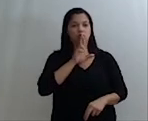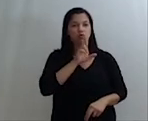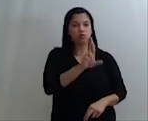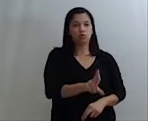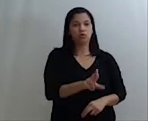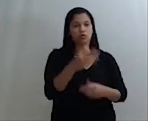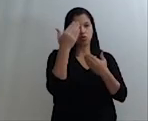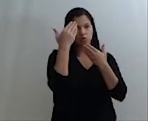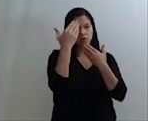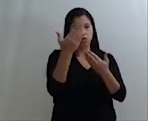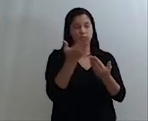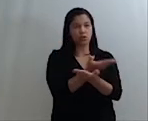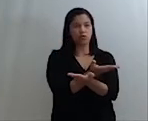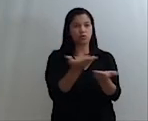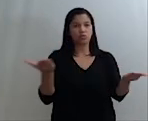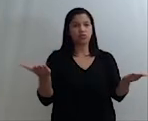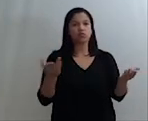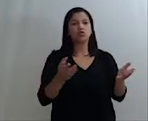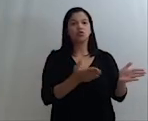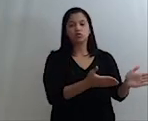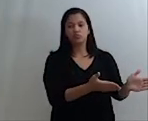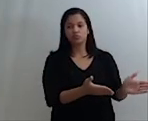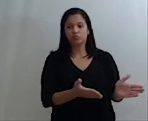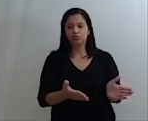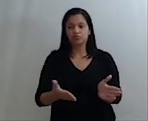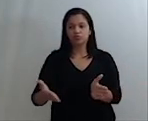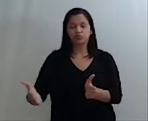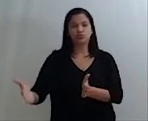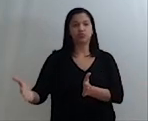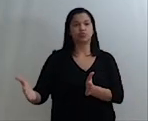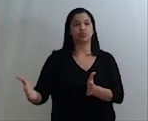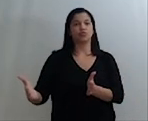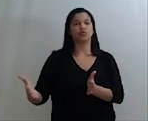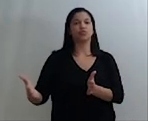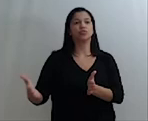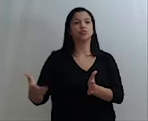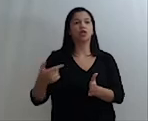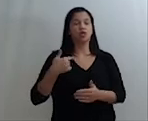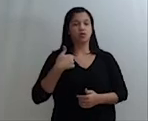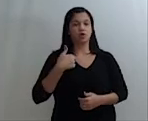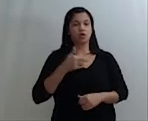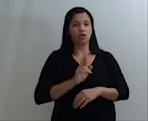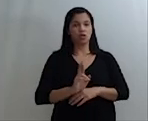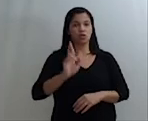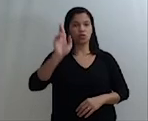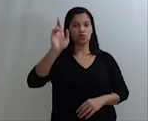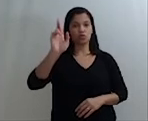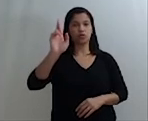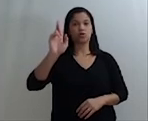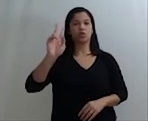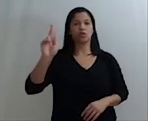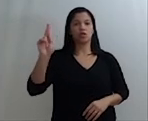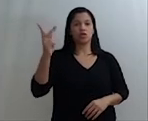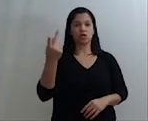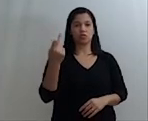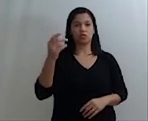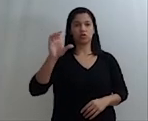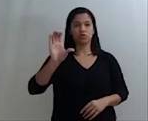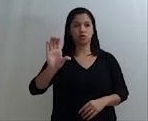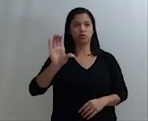eh prosseguir no julgamento da minha relatoria o abes Corpus 589